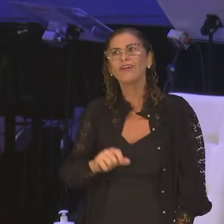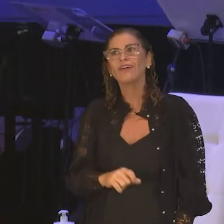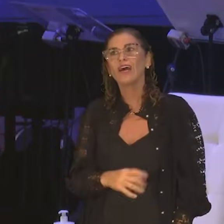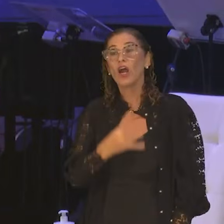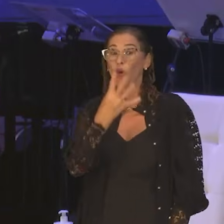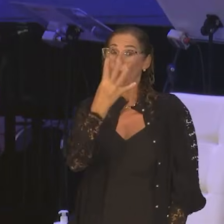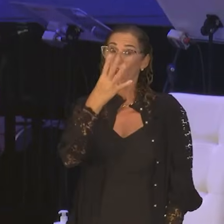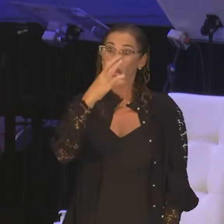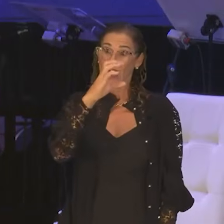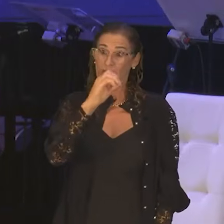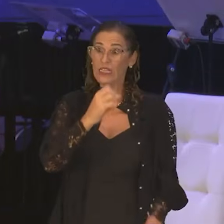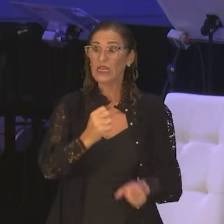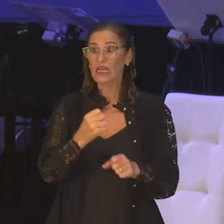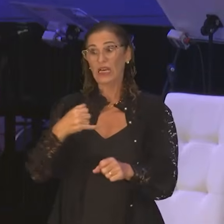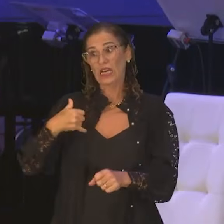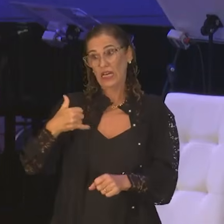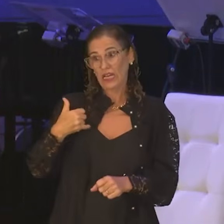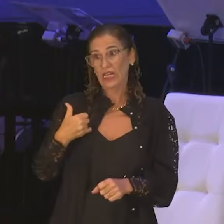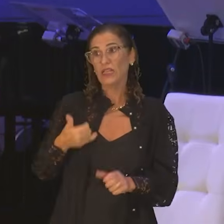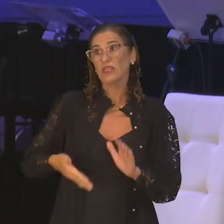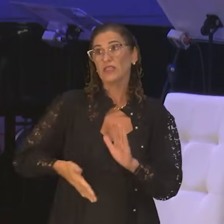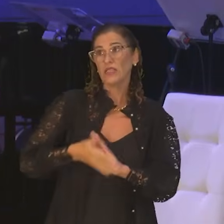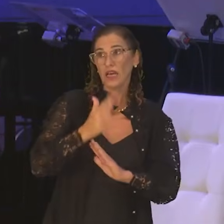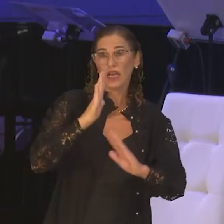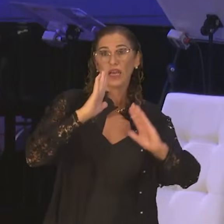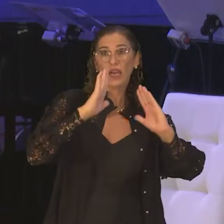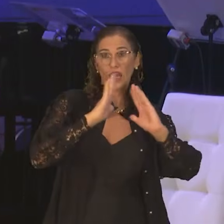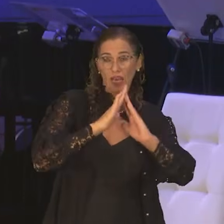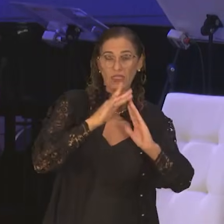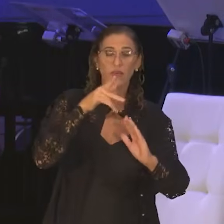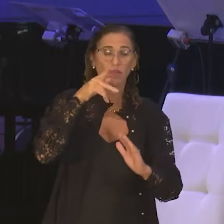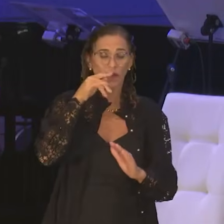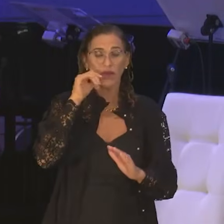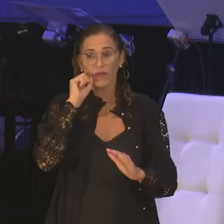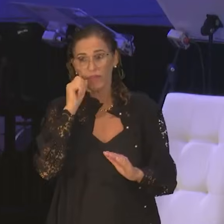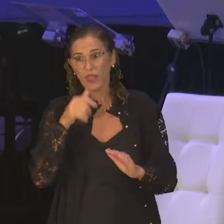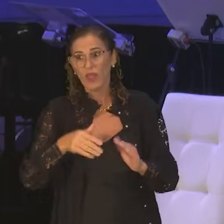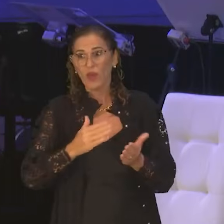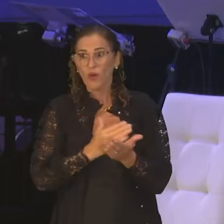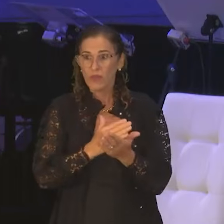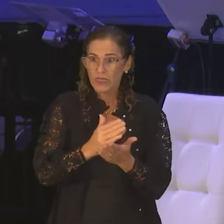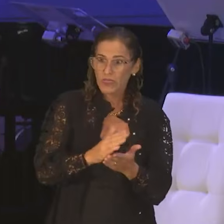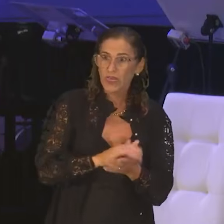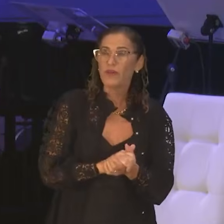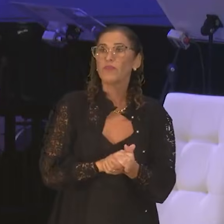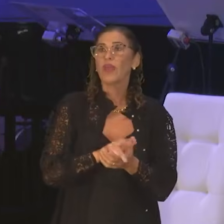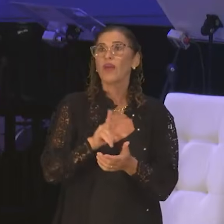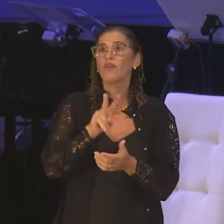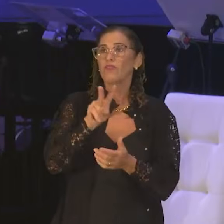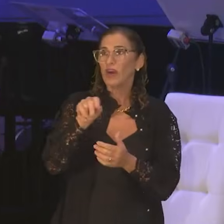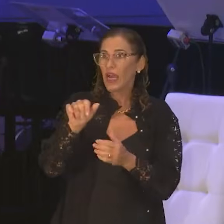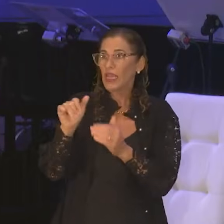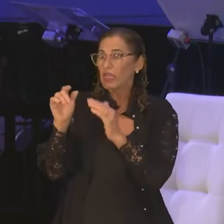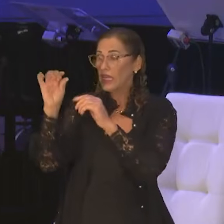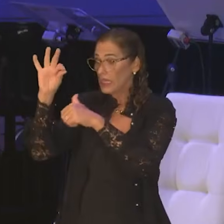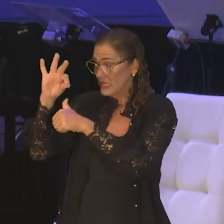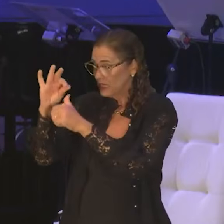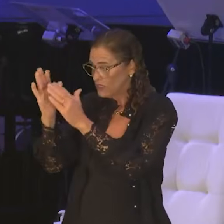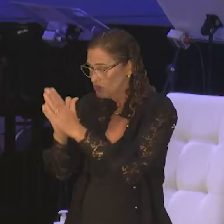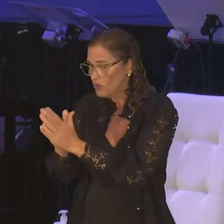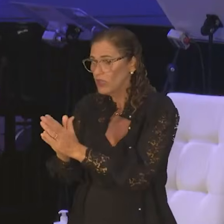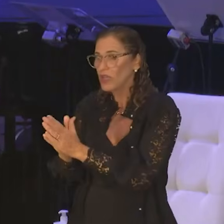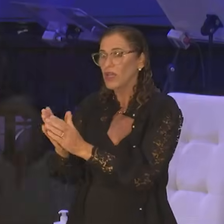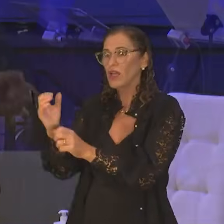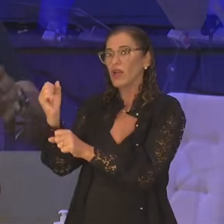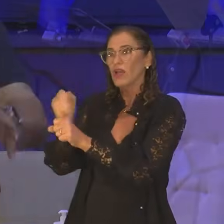40 anos, sai da casa de sua mãe, do seu pai, vai começar ali e vai adorar a Cristo. Disse, Ele vai me construir